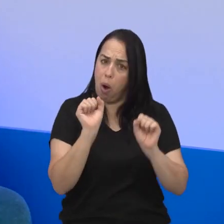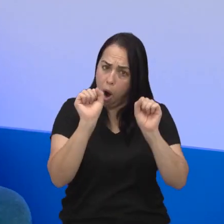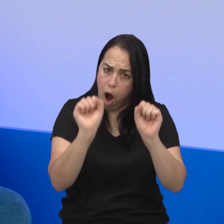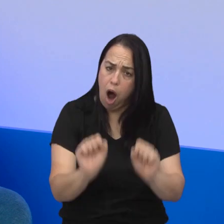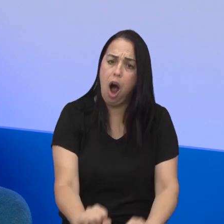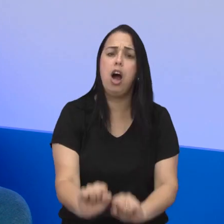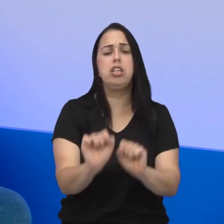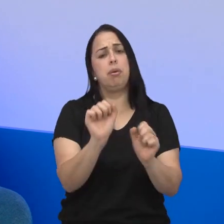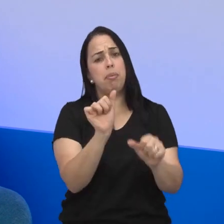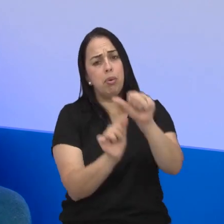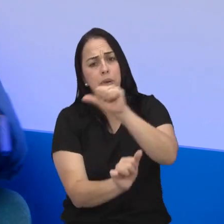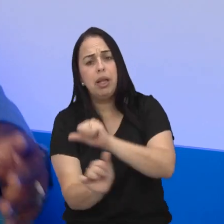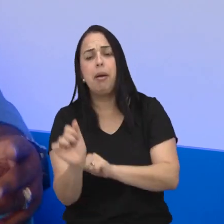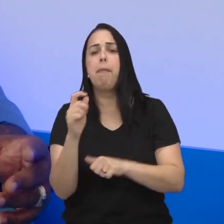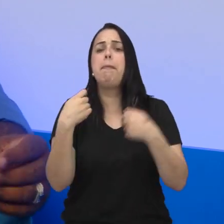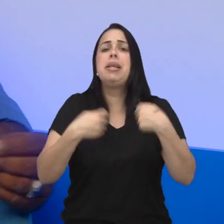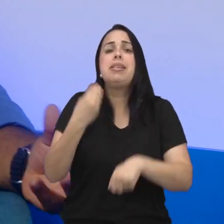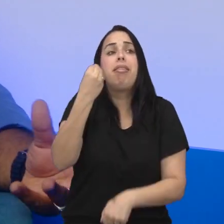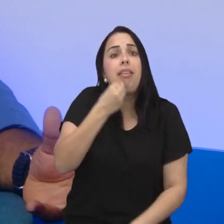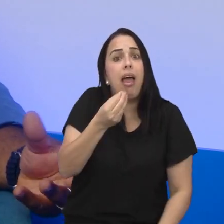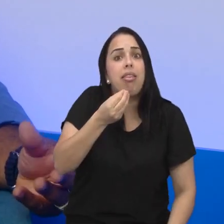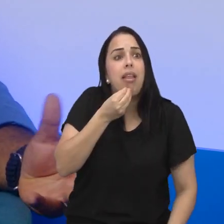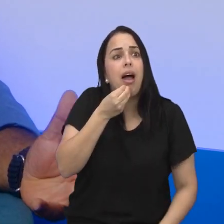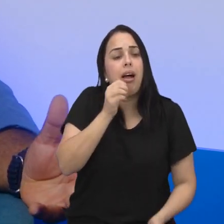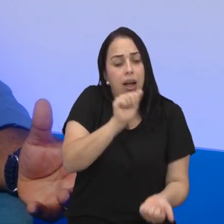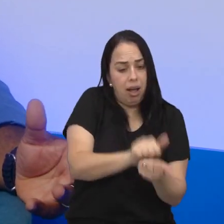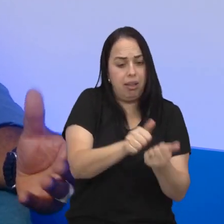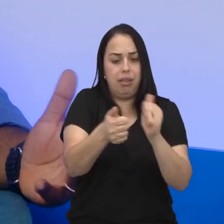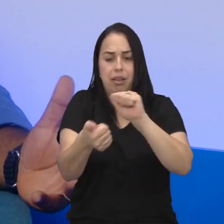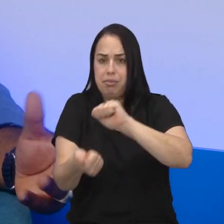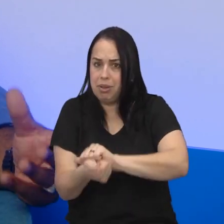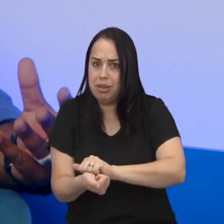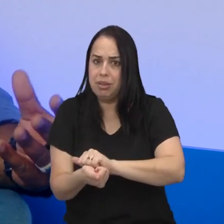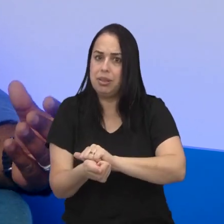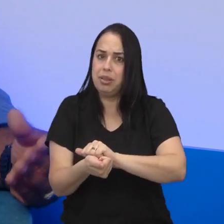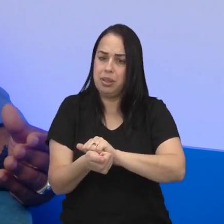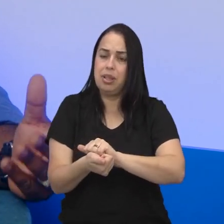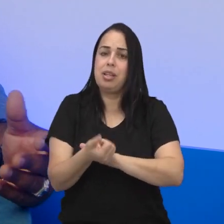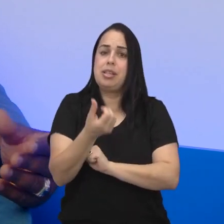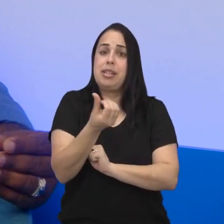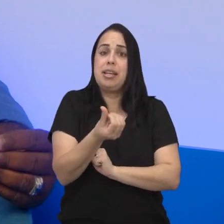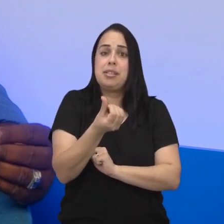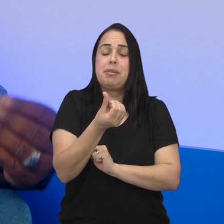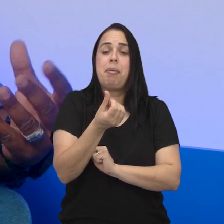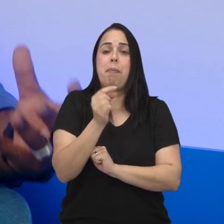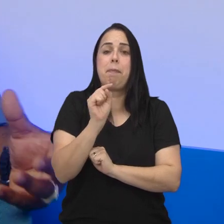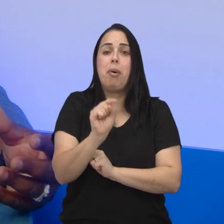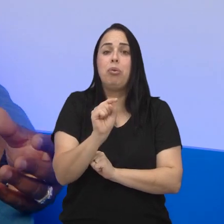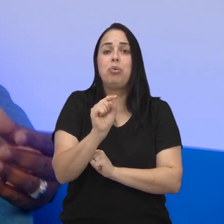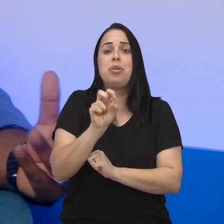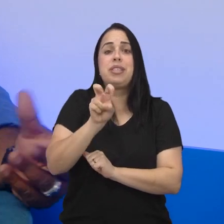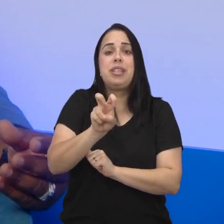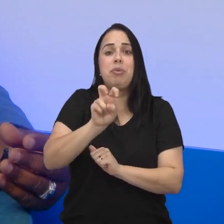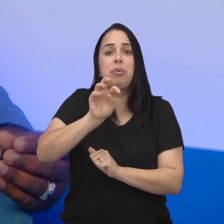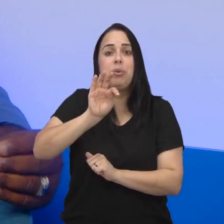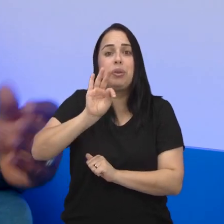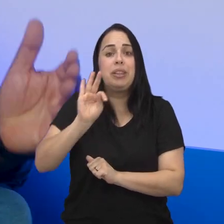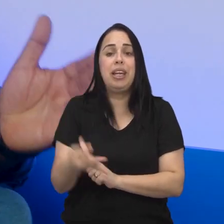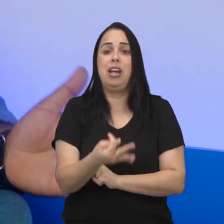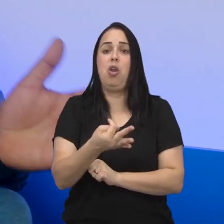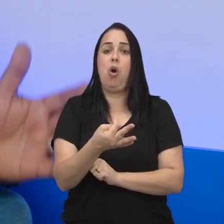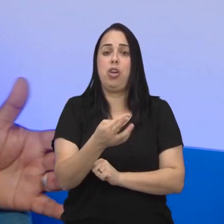dessa forma. Precisamos tentar. De alguma forma nós precisamos tentar. Como eu disse, são 6,5 trilhões a nossa